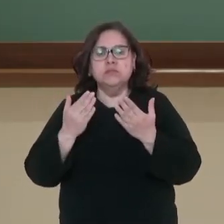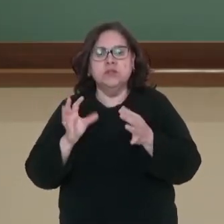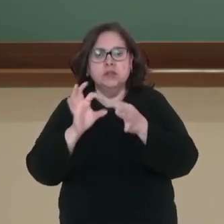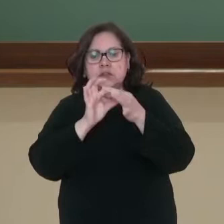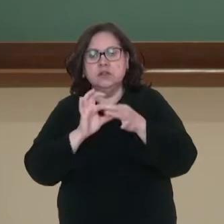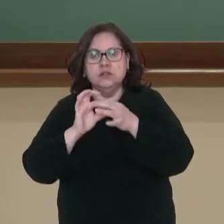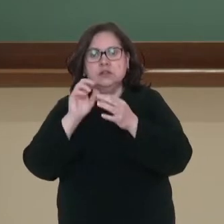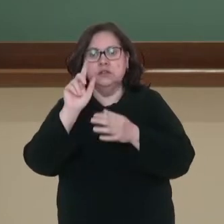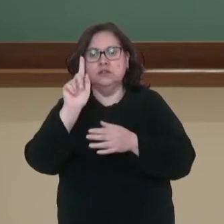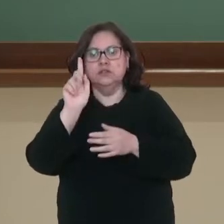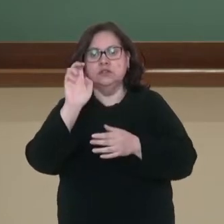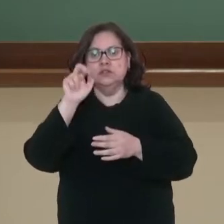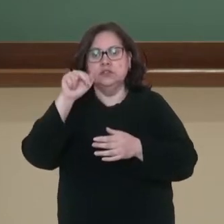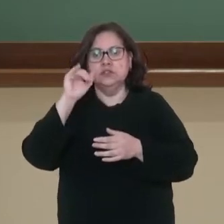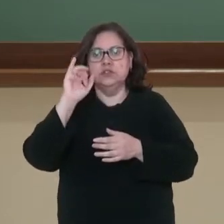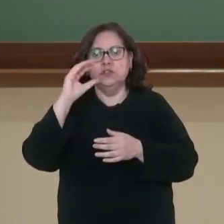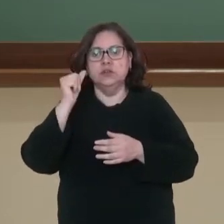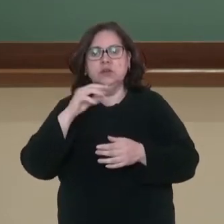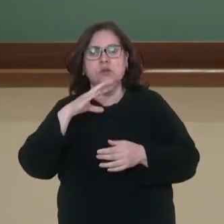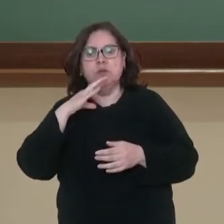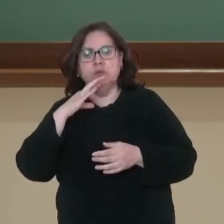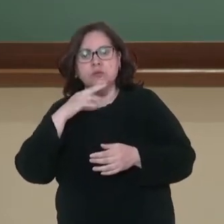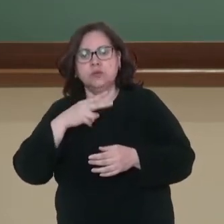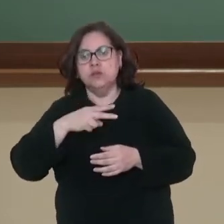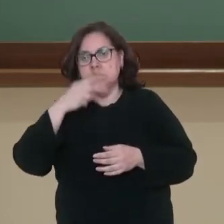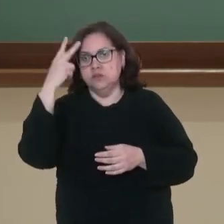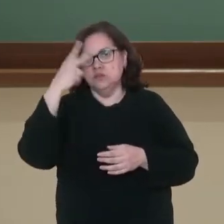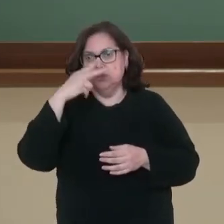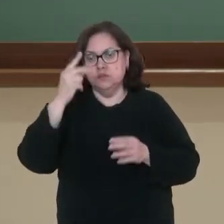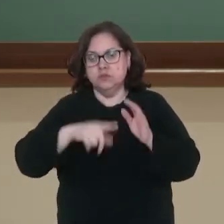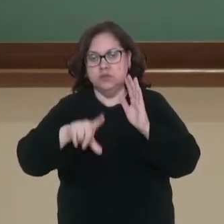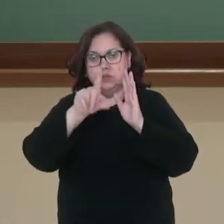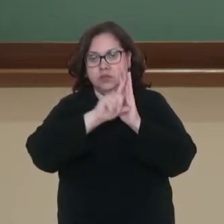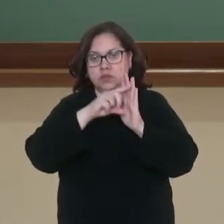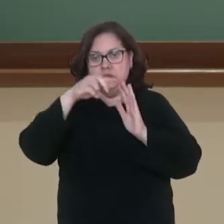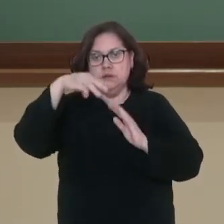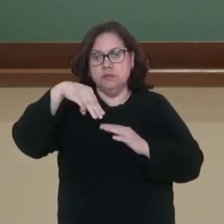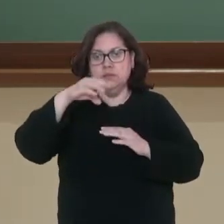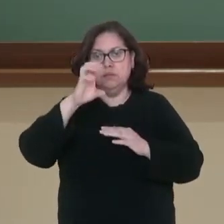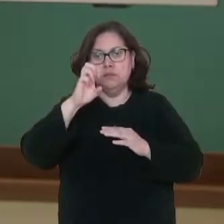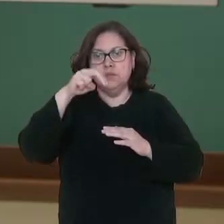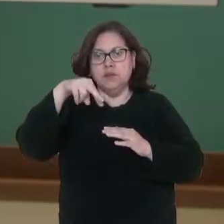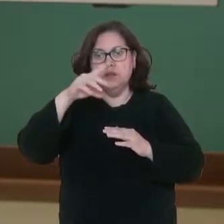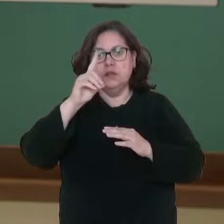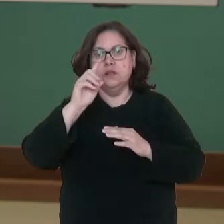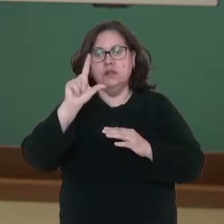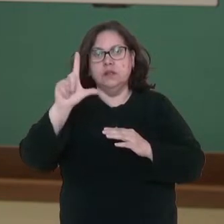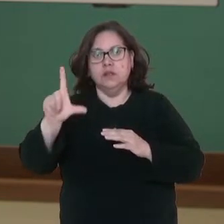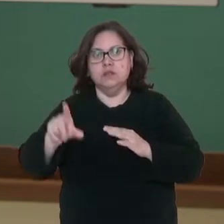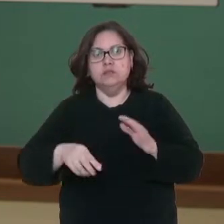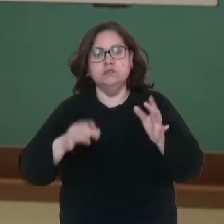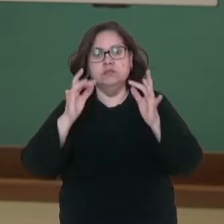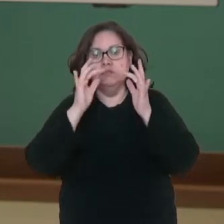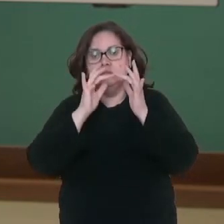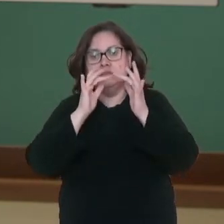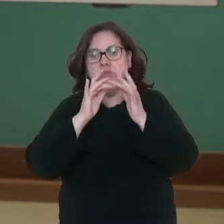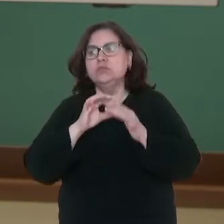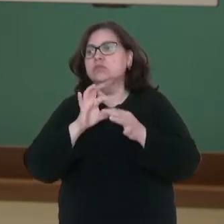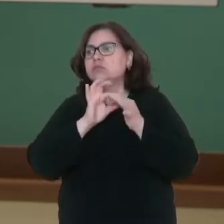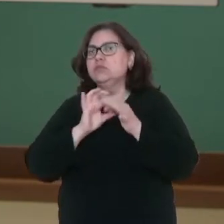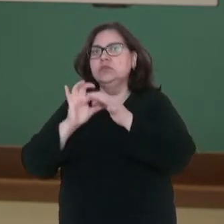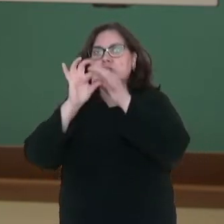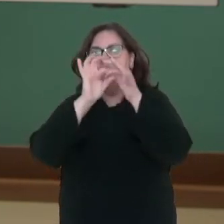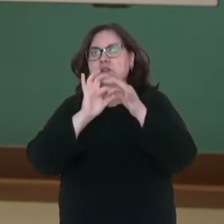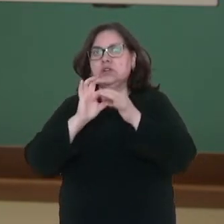ligação gênica, com aquilo que a gente conheceu como segunda lei de Mendel. Muito bem, na ligação gênica, os genes estão